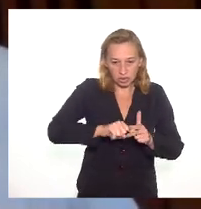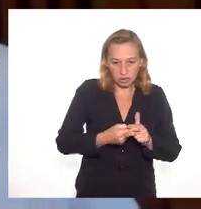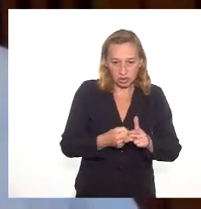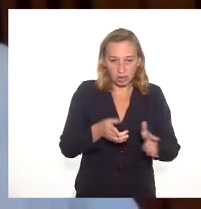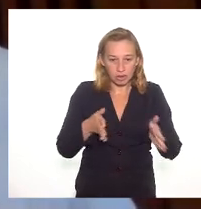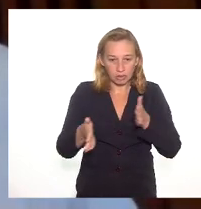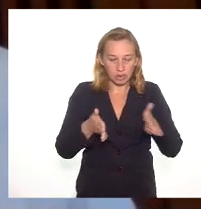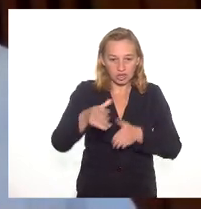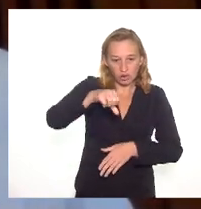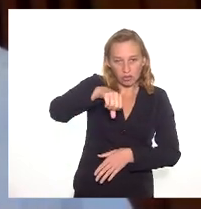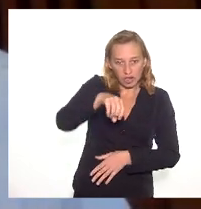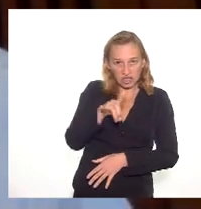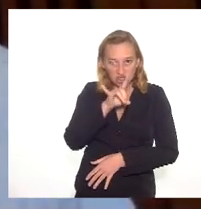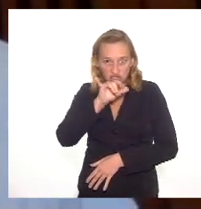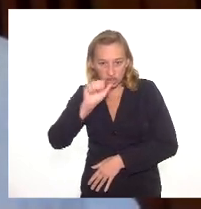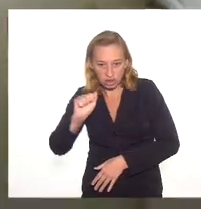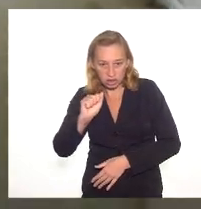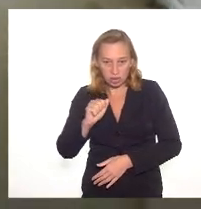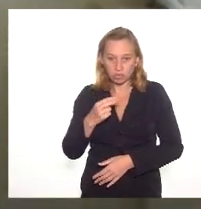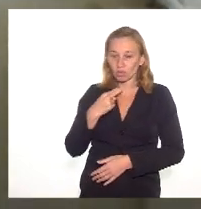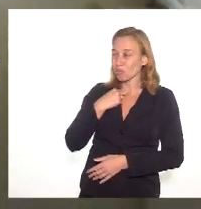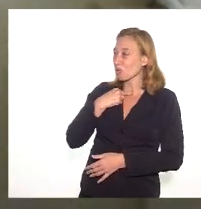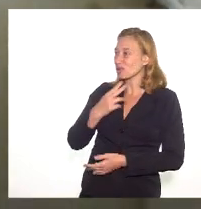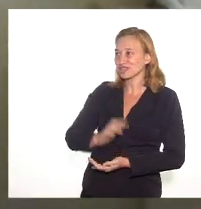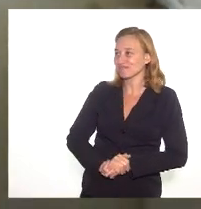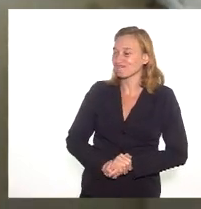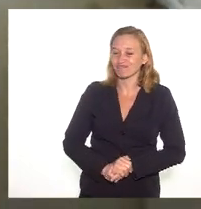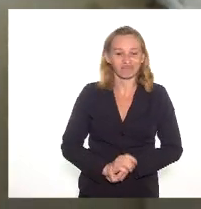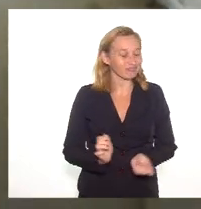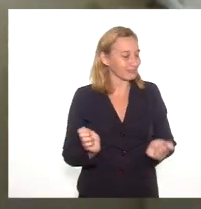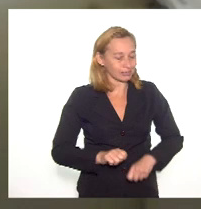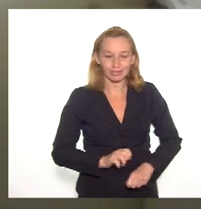prazo de 90 dias. Não pode. Não dá.